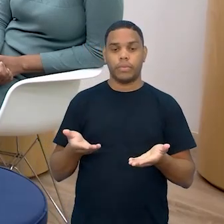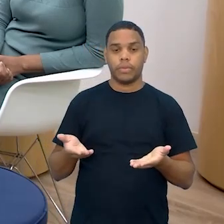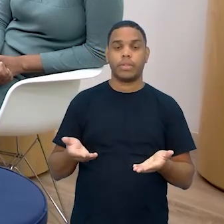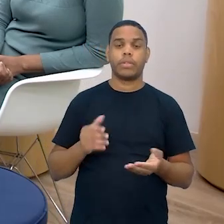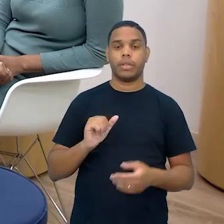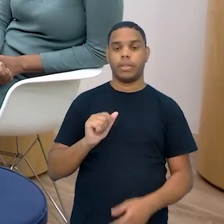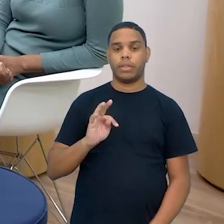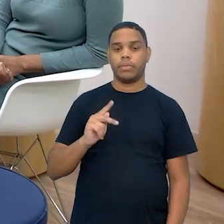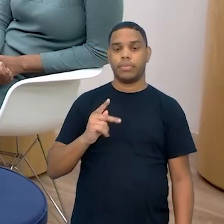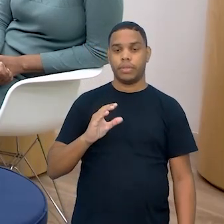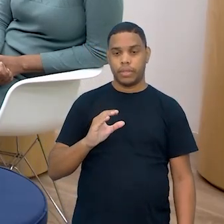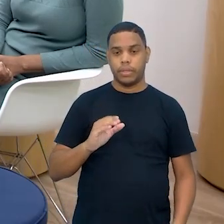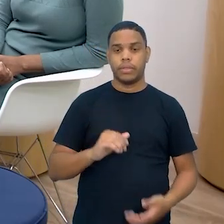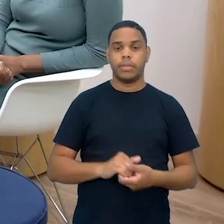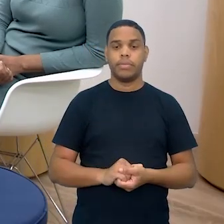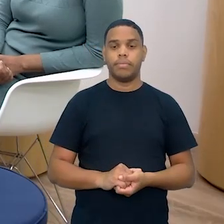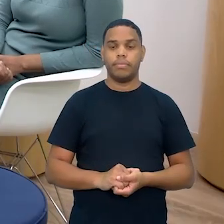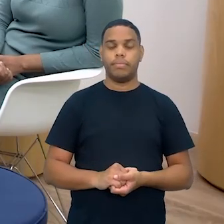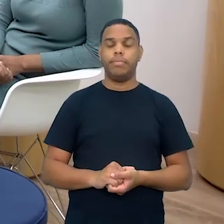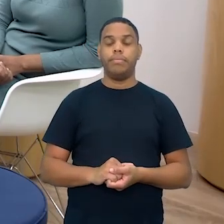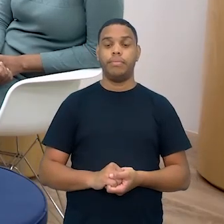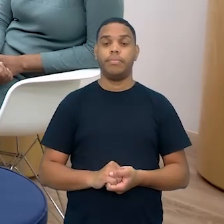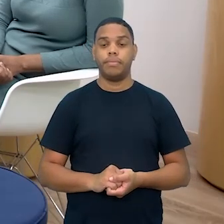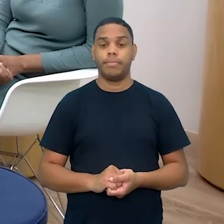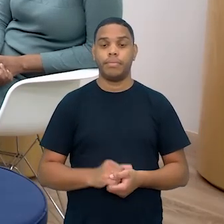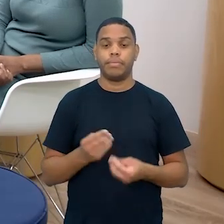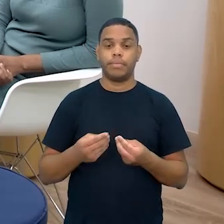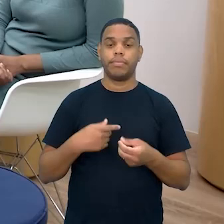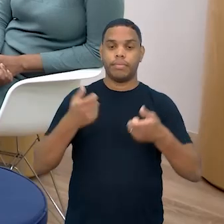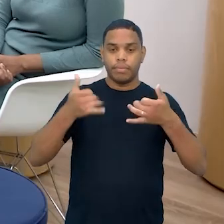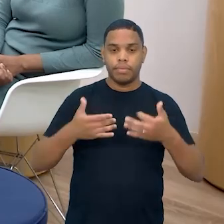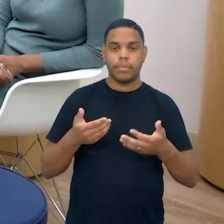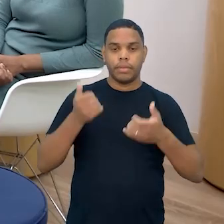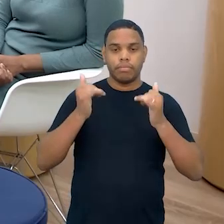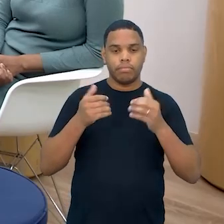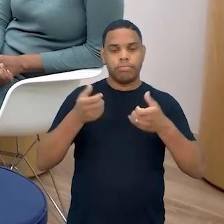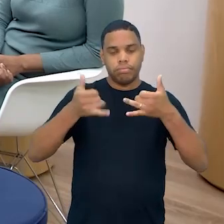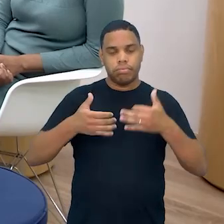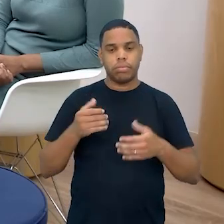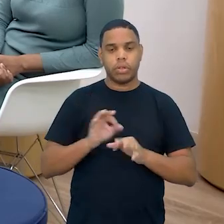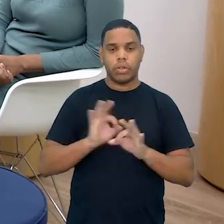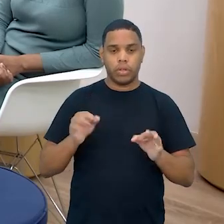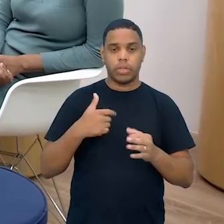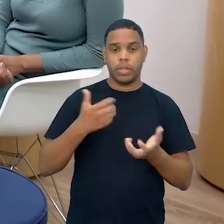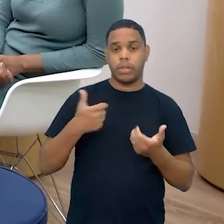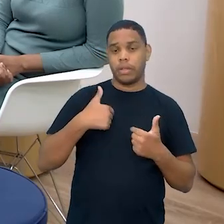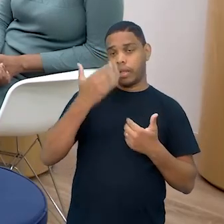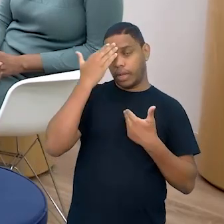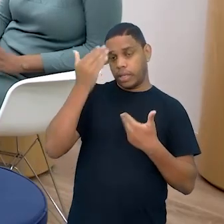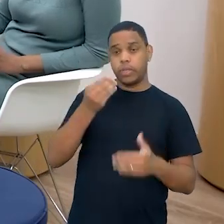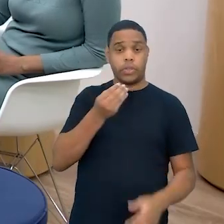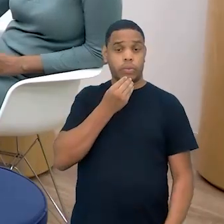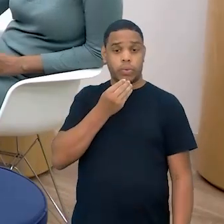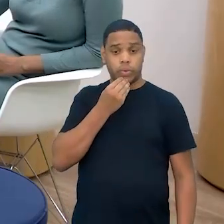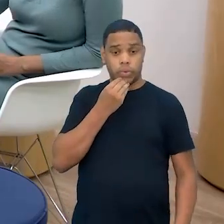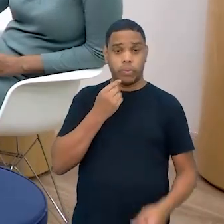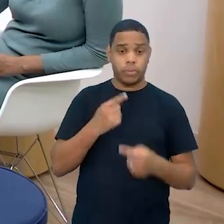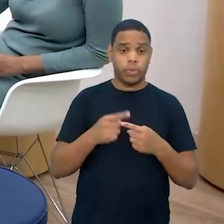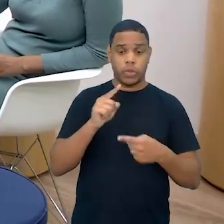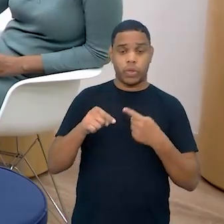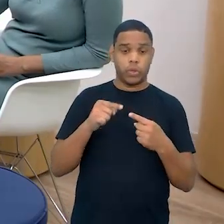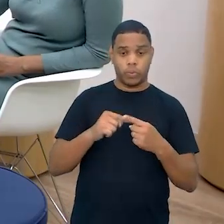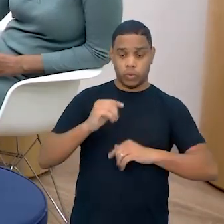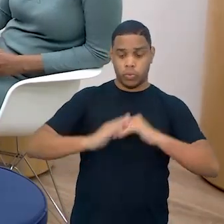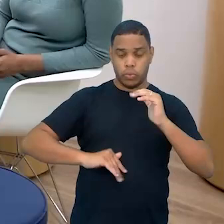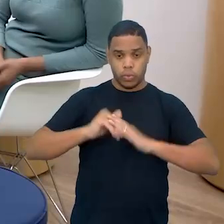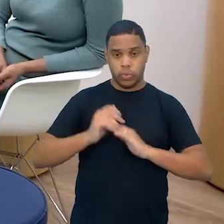nossa ATPC, e bem, assim, a narrativa é excelente. Eu agradeço muito a oportunidade, porque o nosso objetivo quando